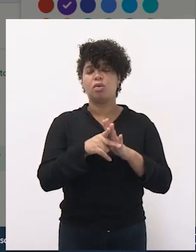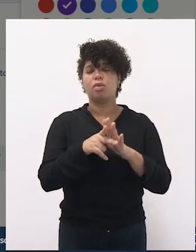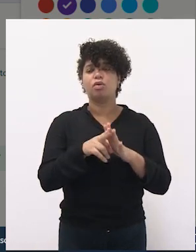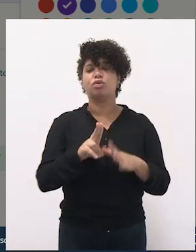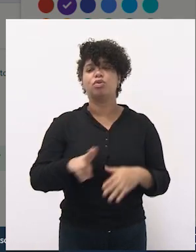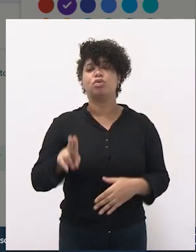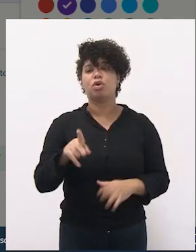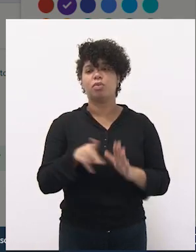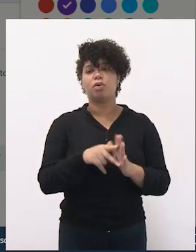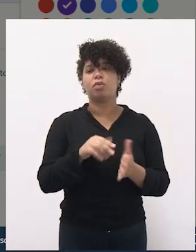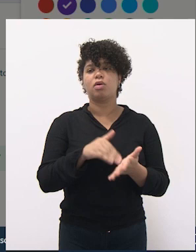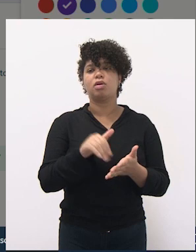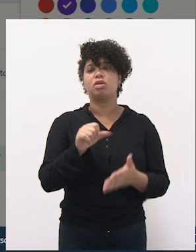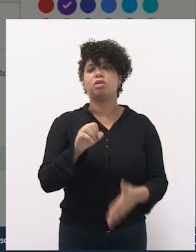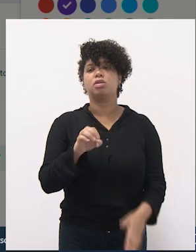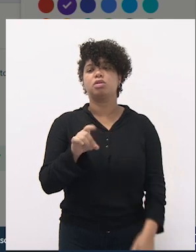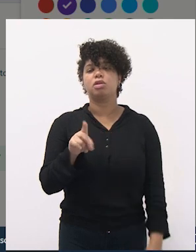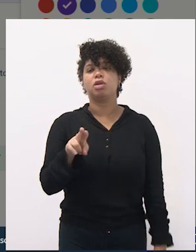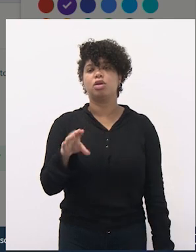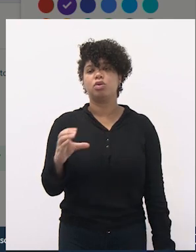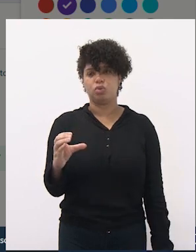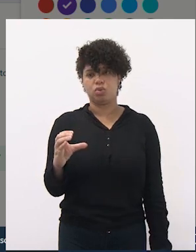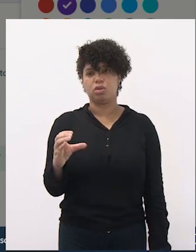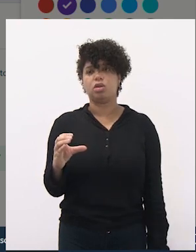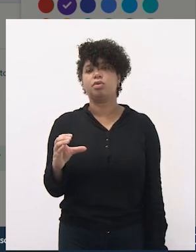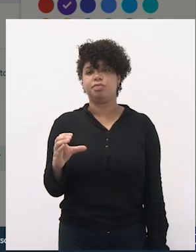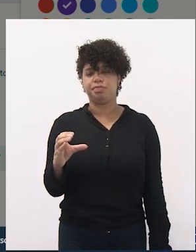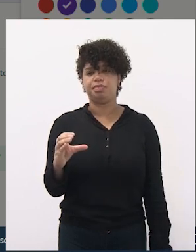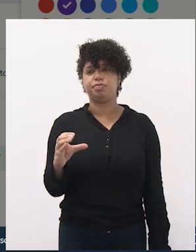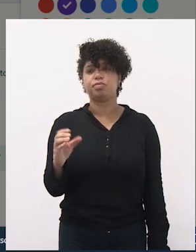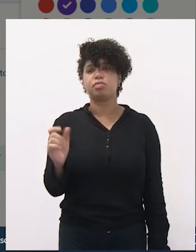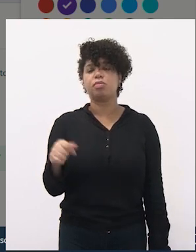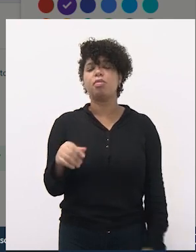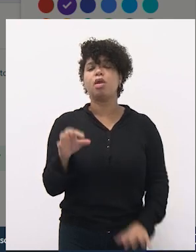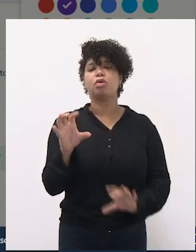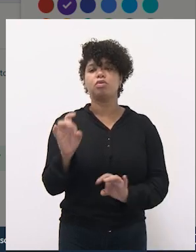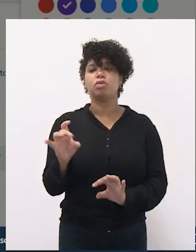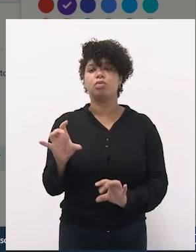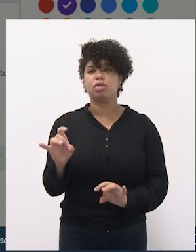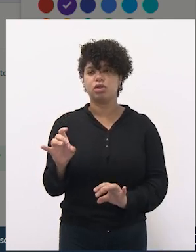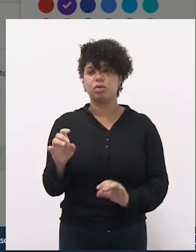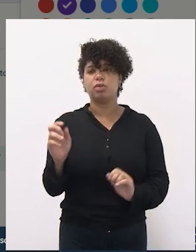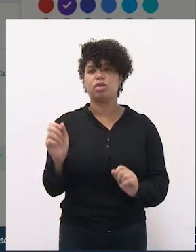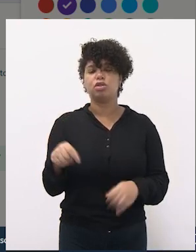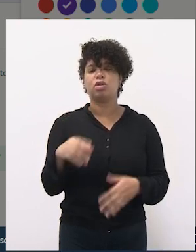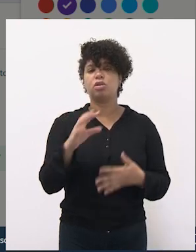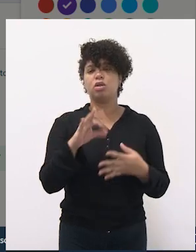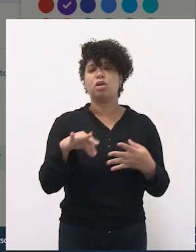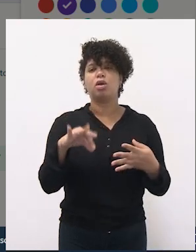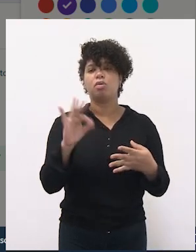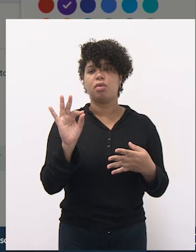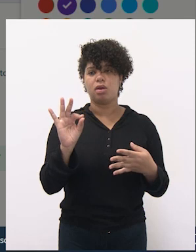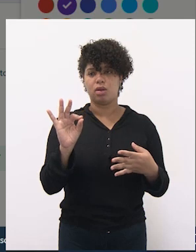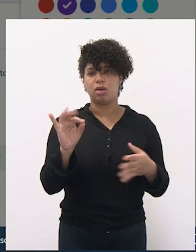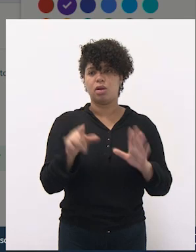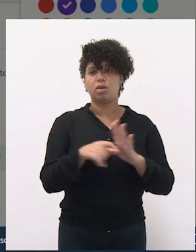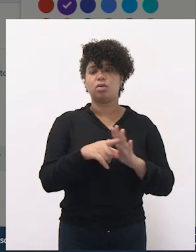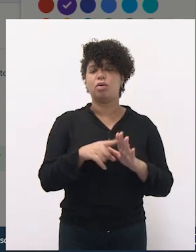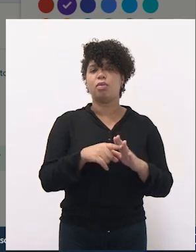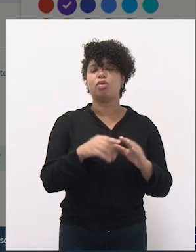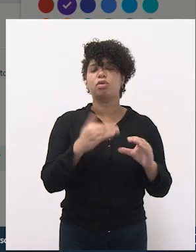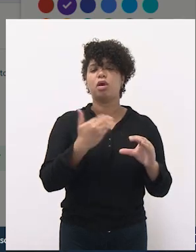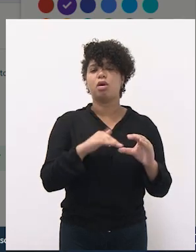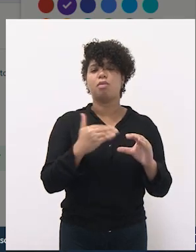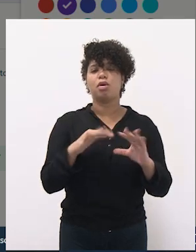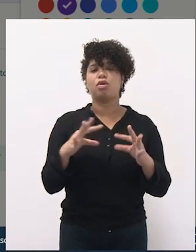da SEDUC. E automaticamente aqui, aliás, você pode deixar marcado também a coleta de e-mails, né?